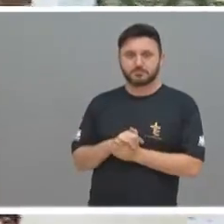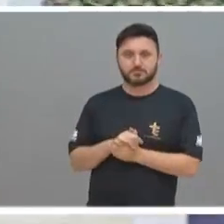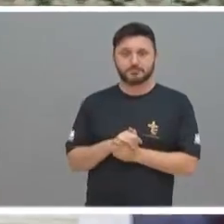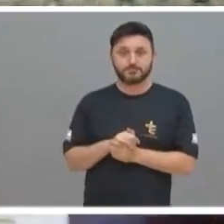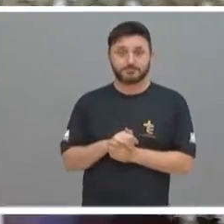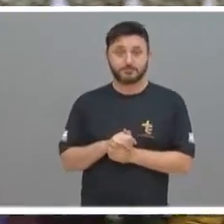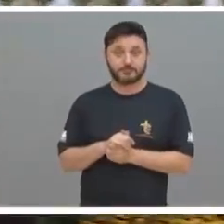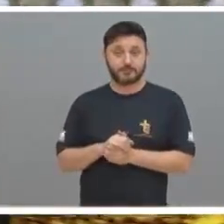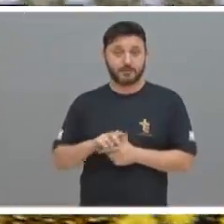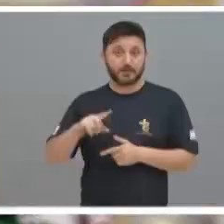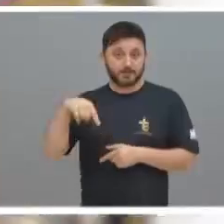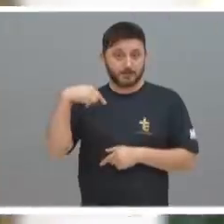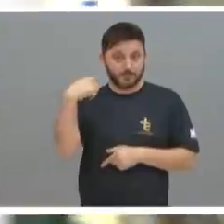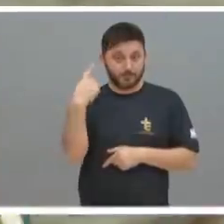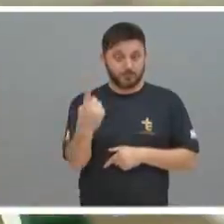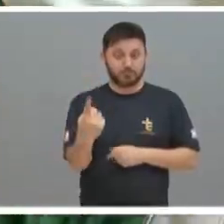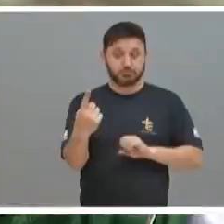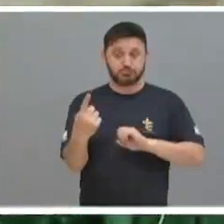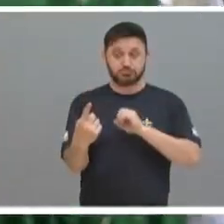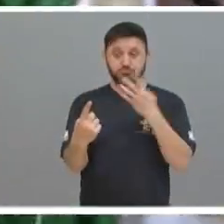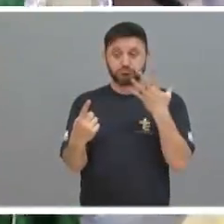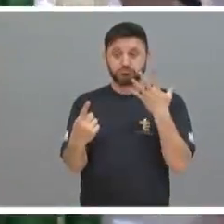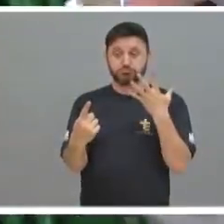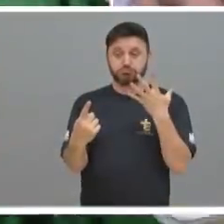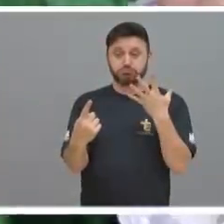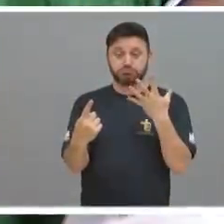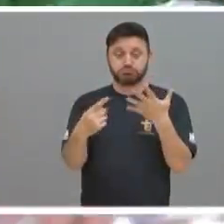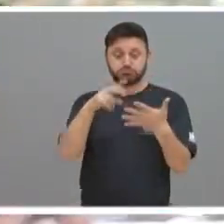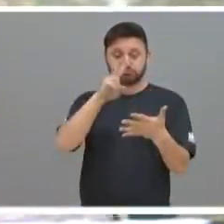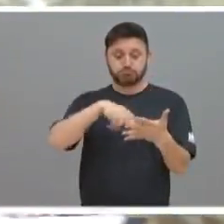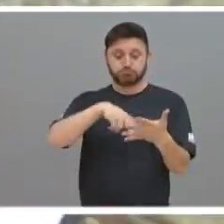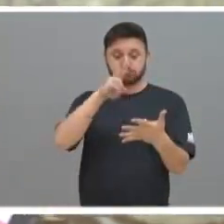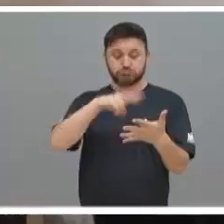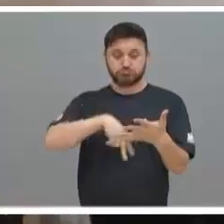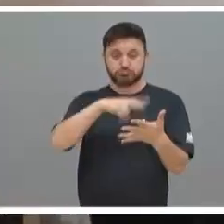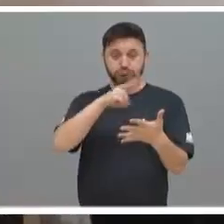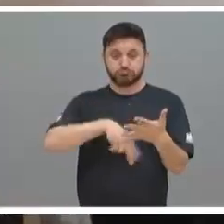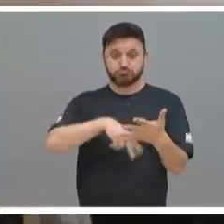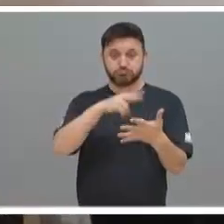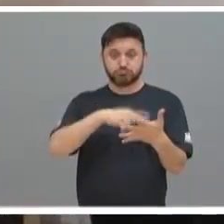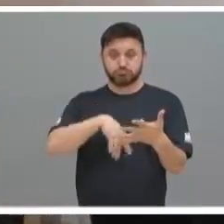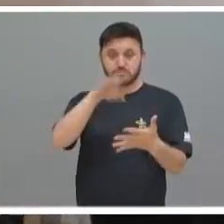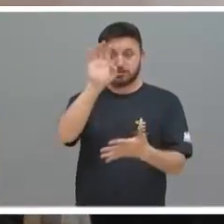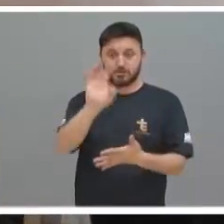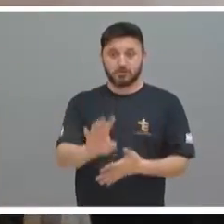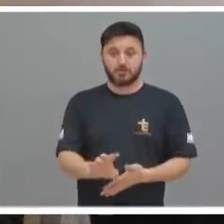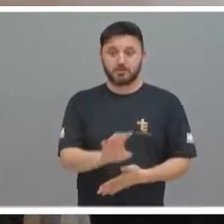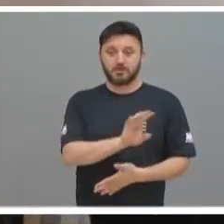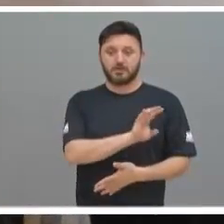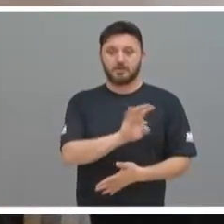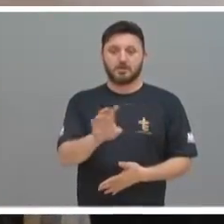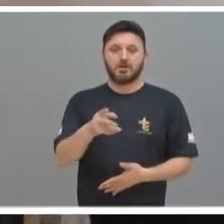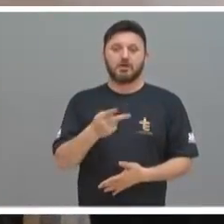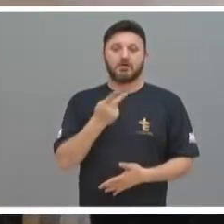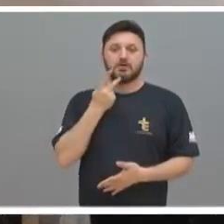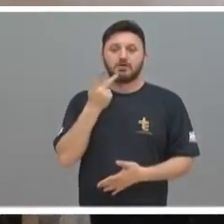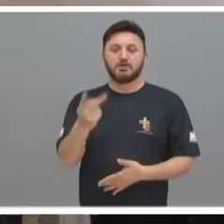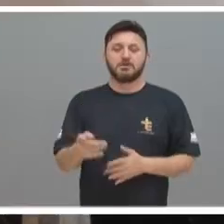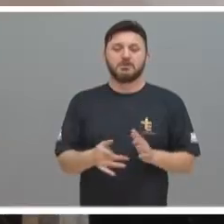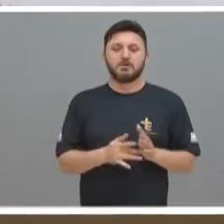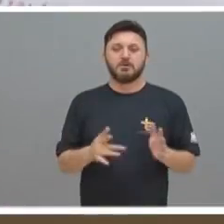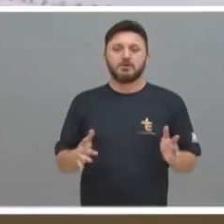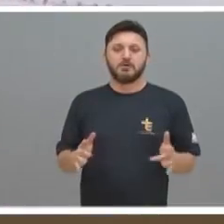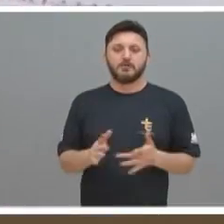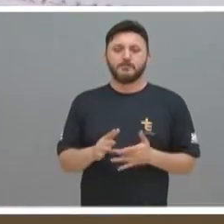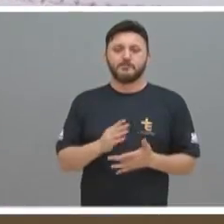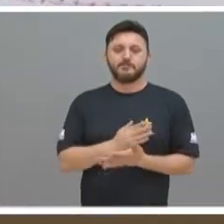E logo depois, o texto que nós ouvimos hoje, fala que Jesus começa a